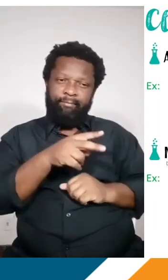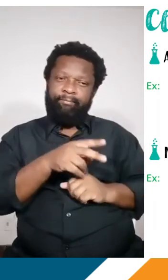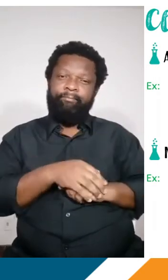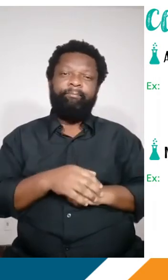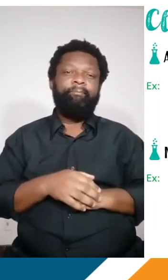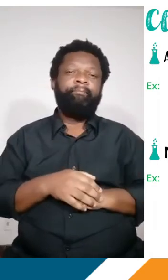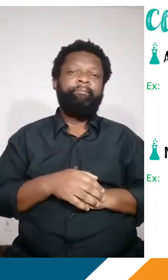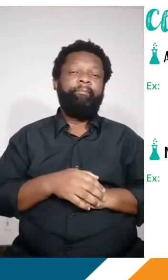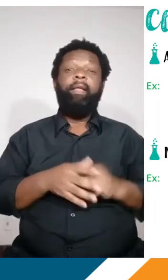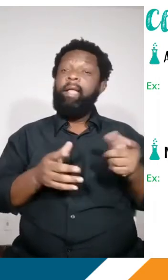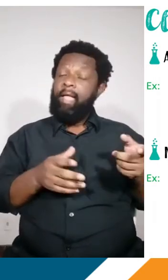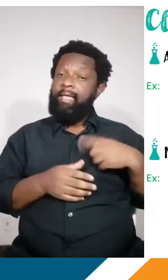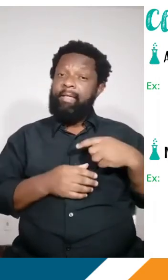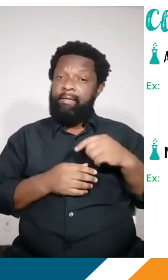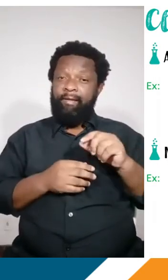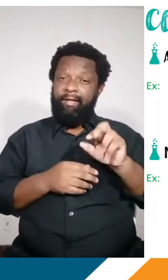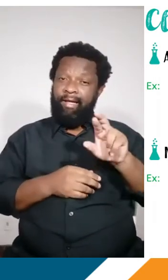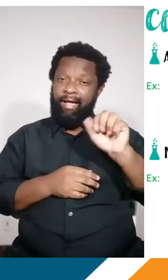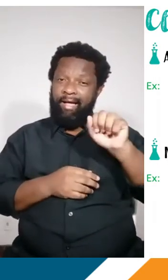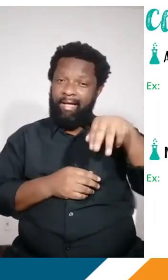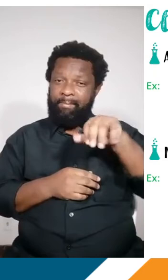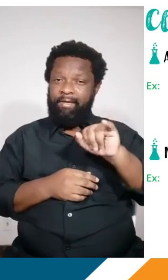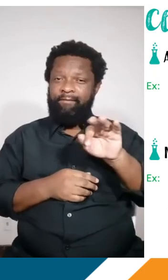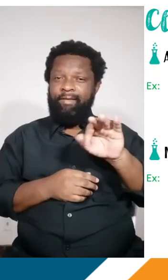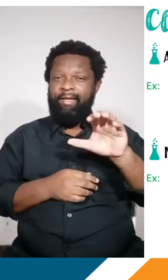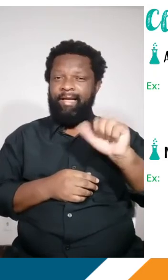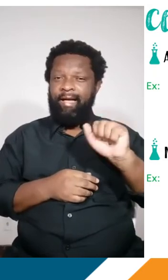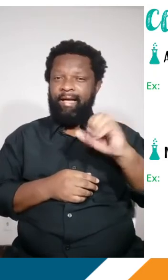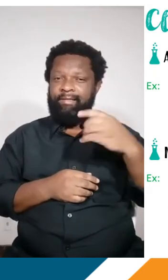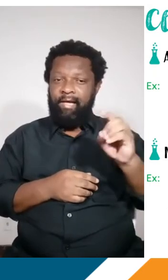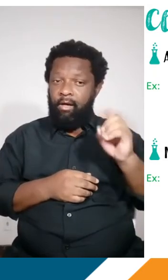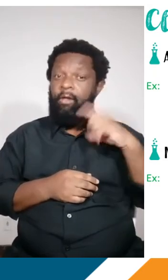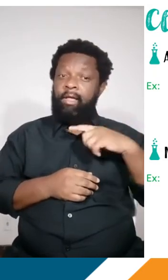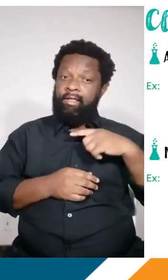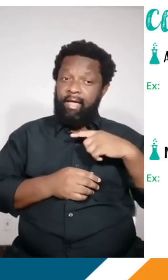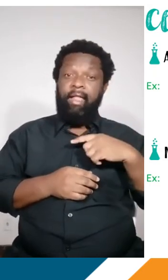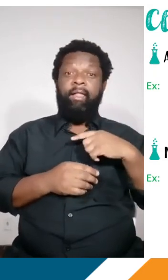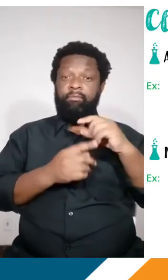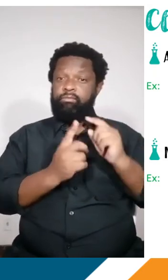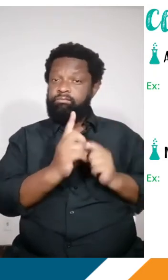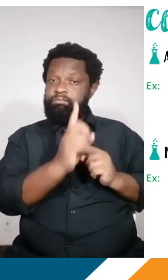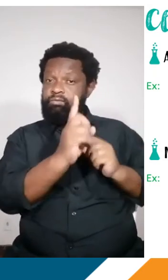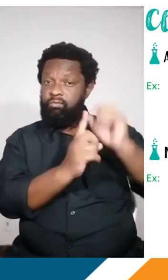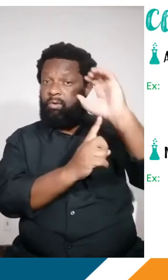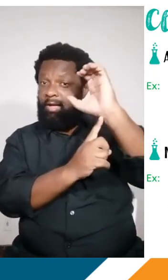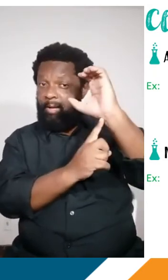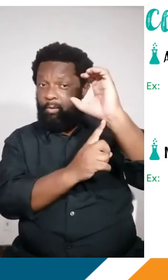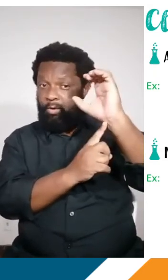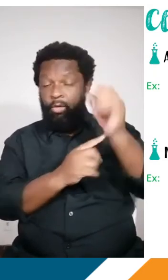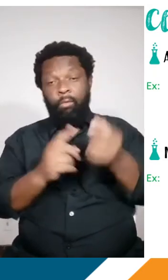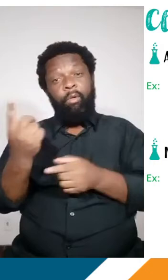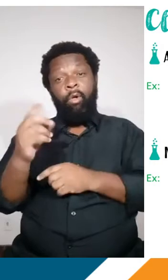aqui. Aqui essa ramificação é porque isso aqui é um carbono. Aqui não é carbono, é uma hidroxila, o